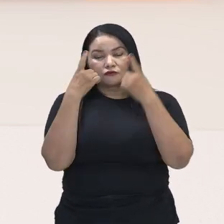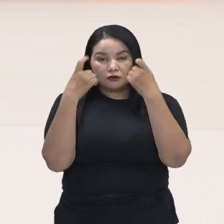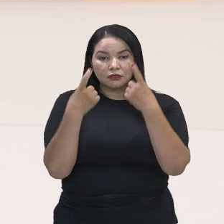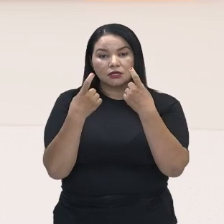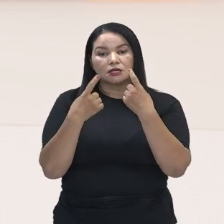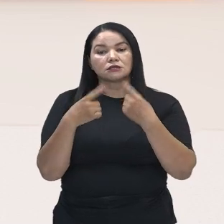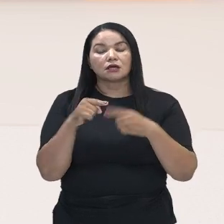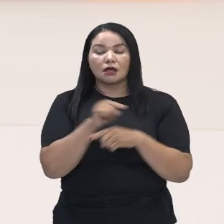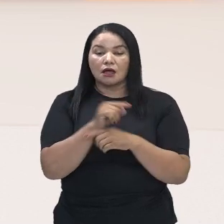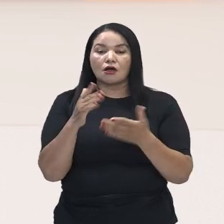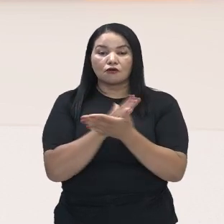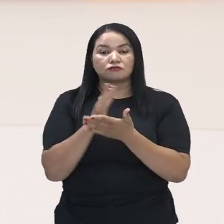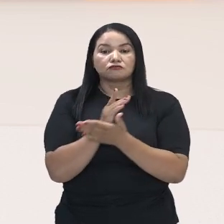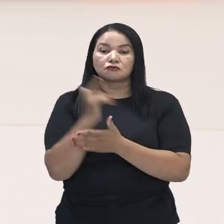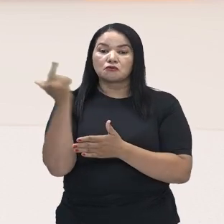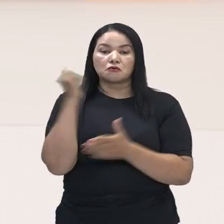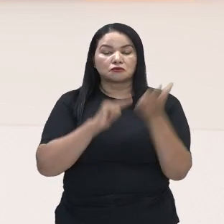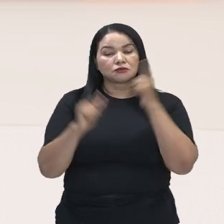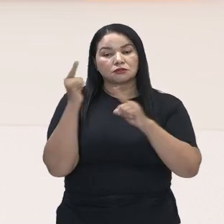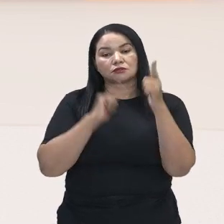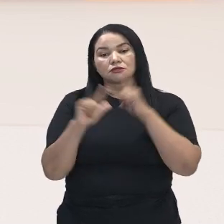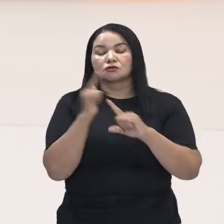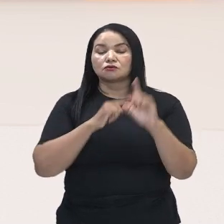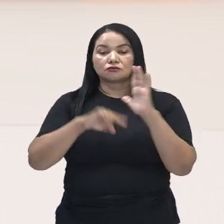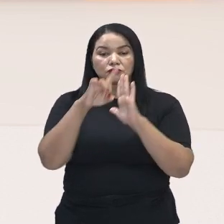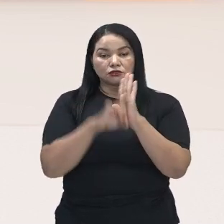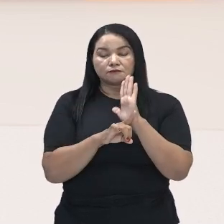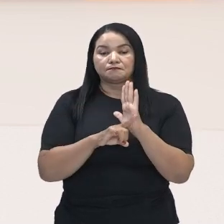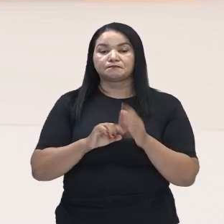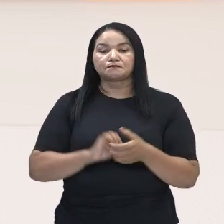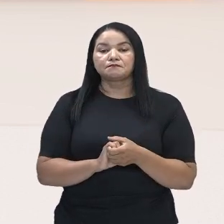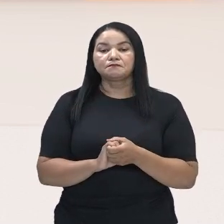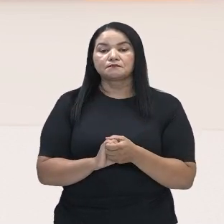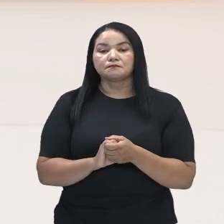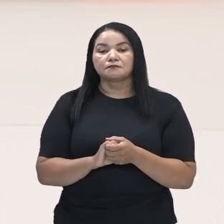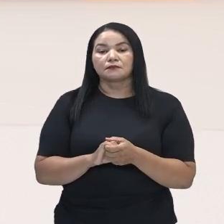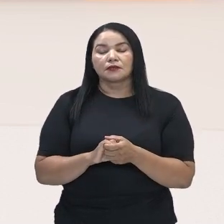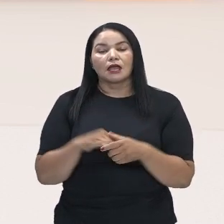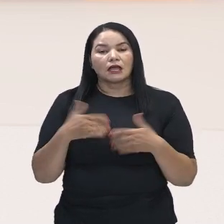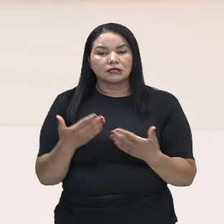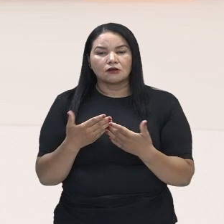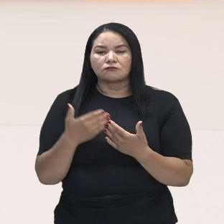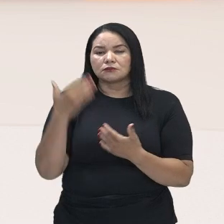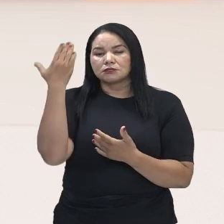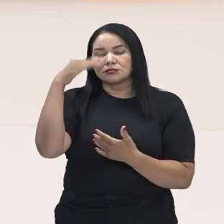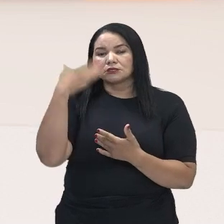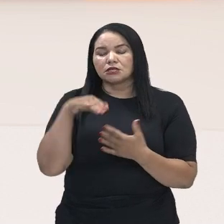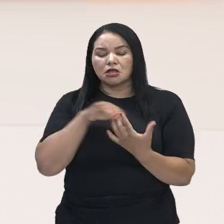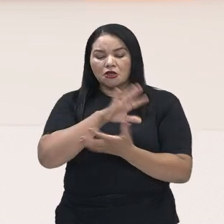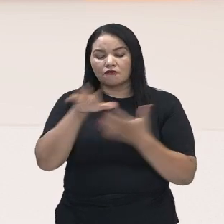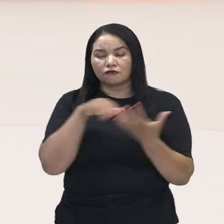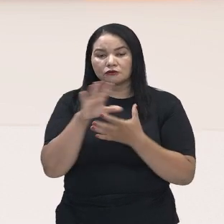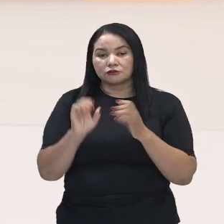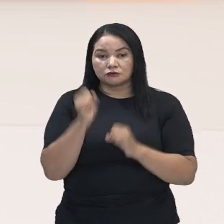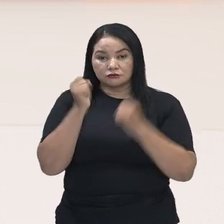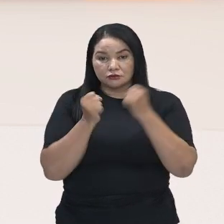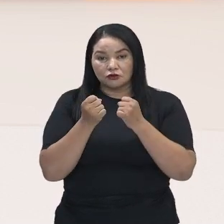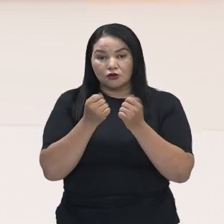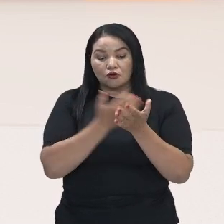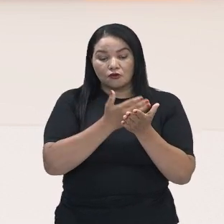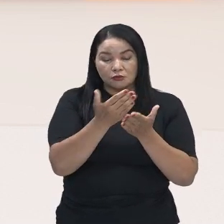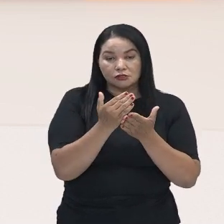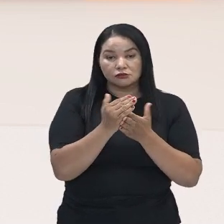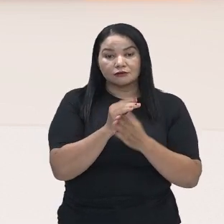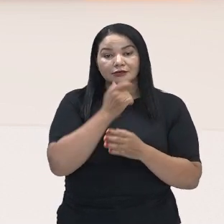eles acabaram conquistando esses direitos. Então, o que a gente tem de saldo aqui para entender a Revolução Industrial? Iniciou-se na Inglaterra